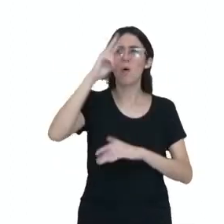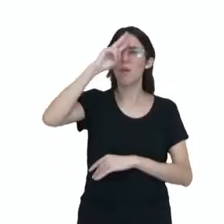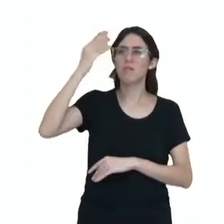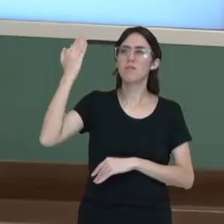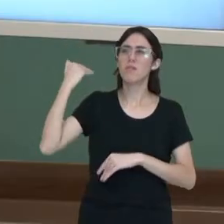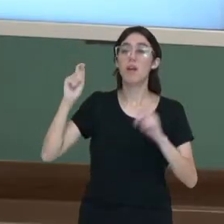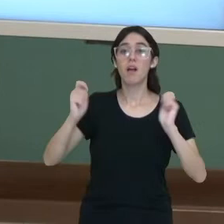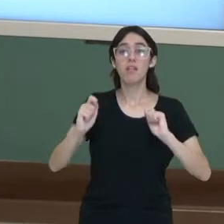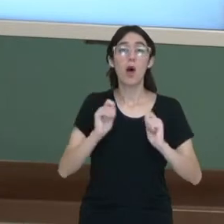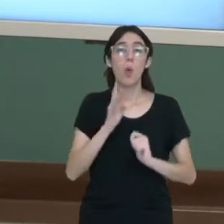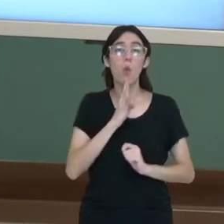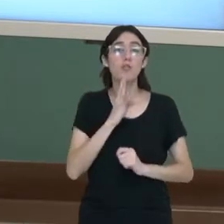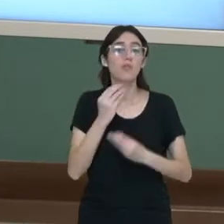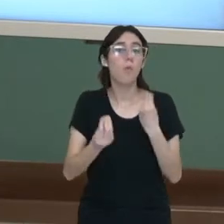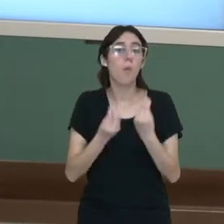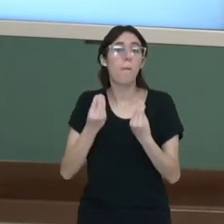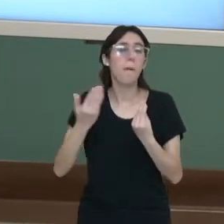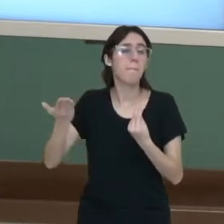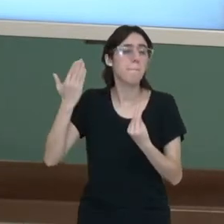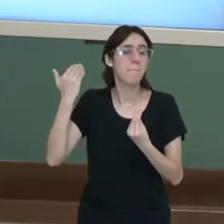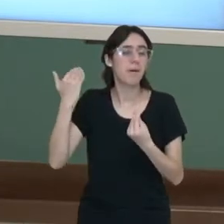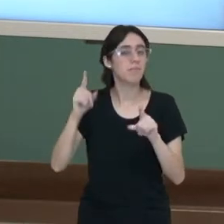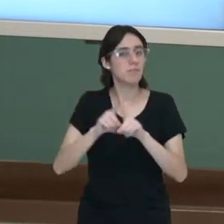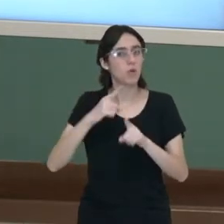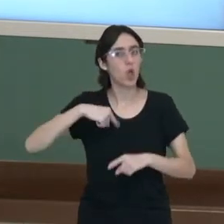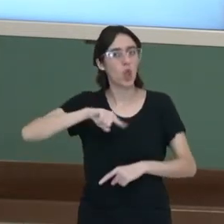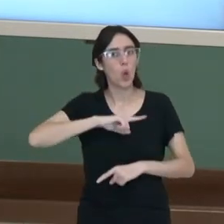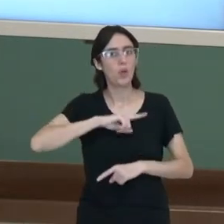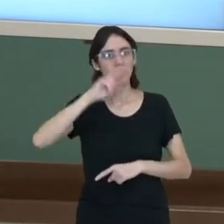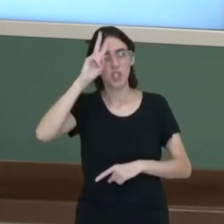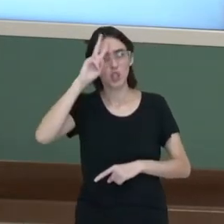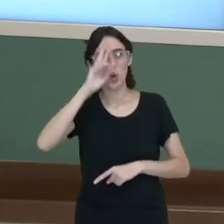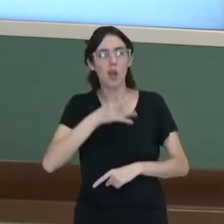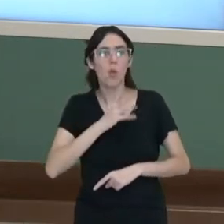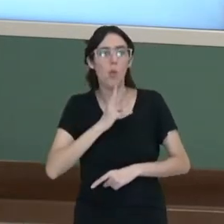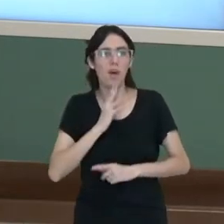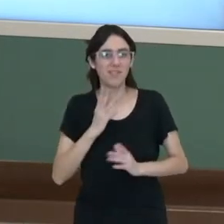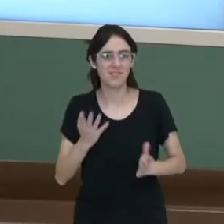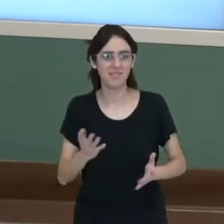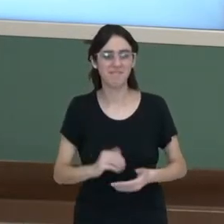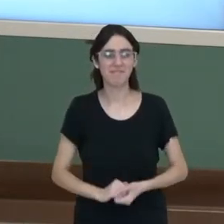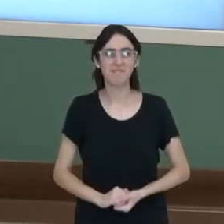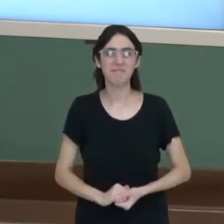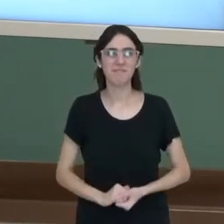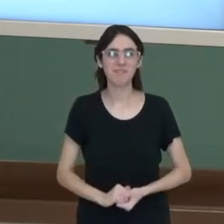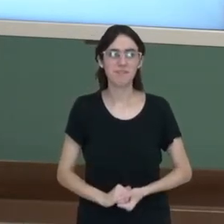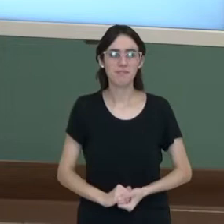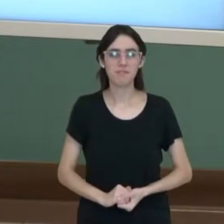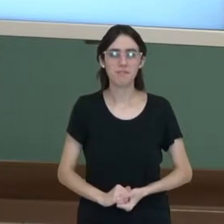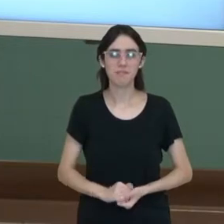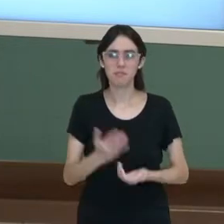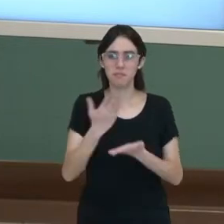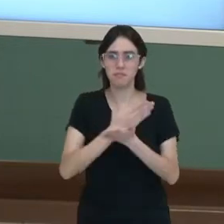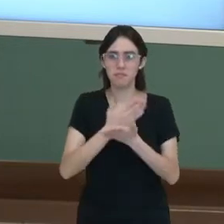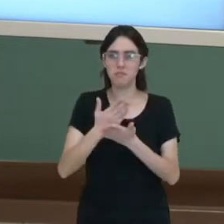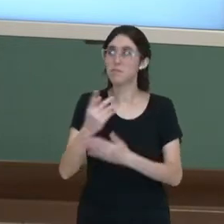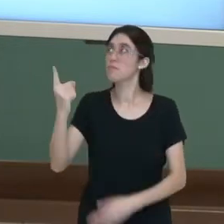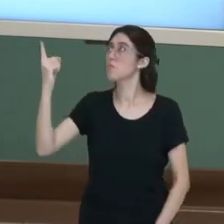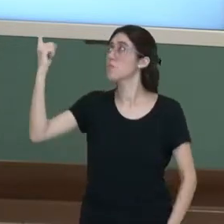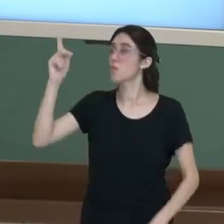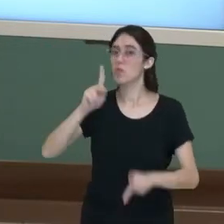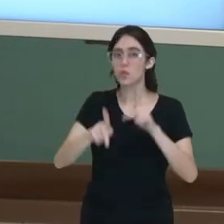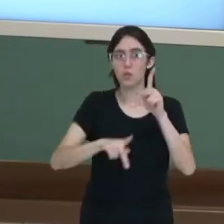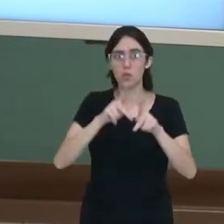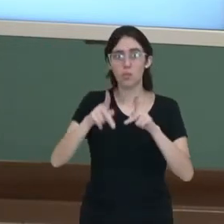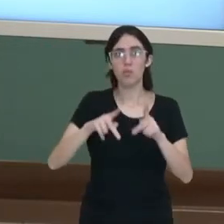a história da humanidade e também nossa própria história. Vamos lá, começando um pouquinho com os povos germânicos. Aqui vocês